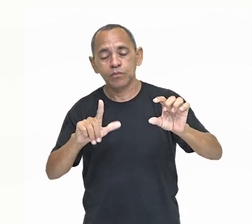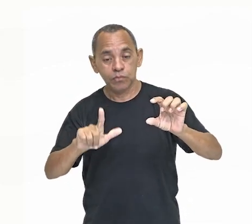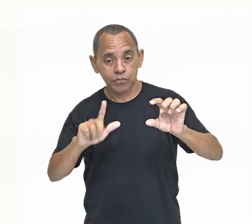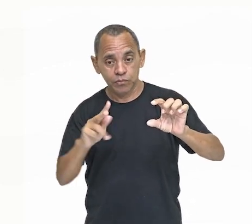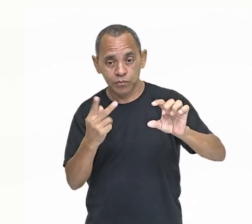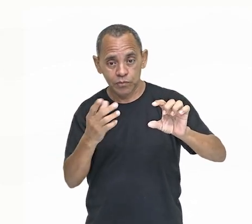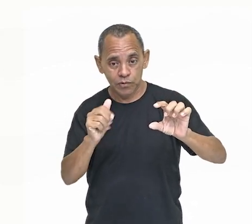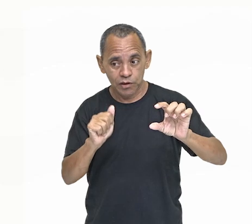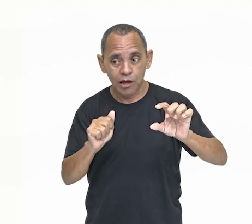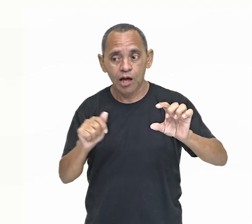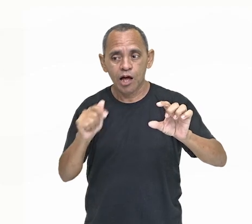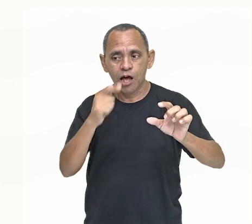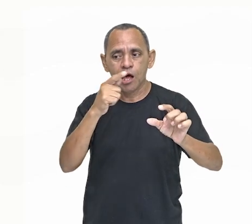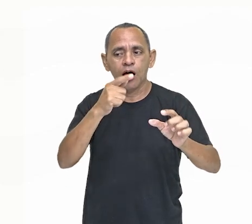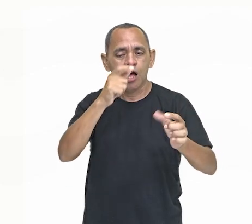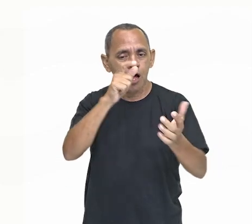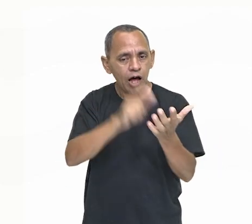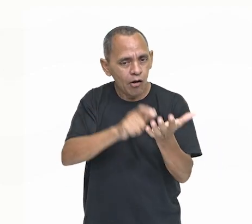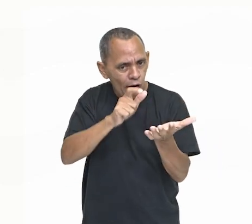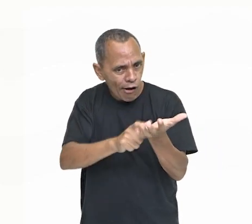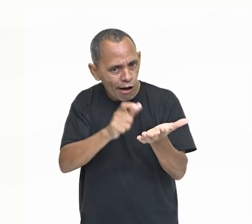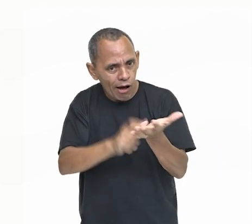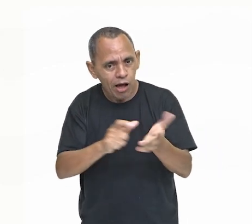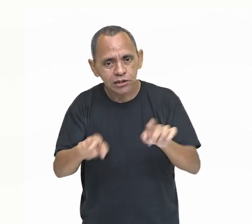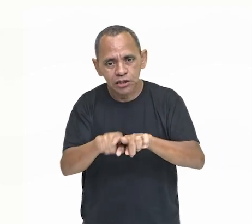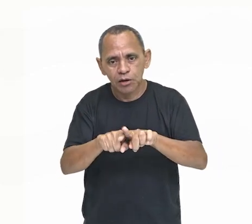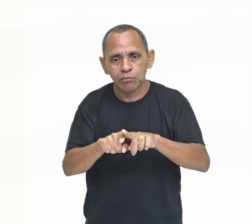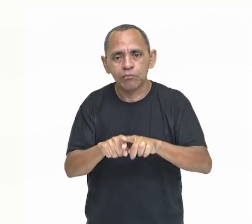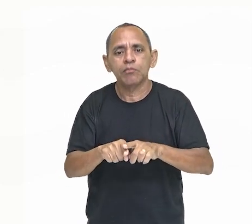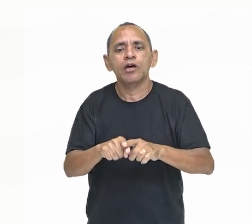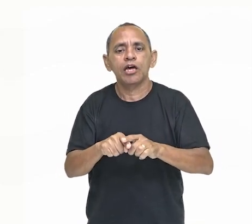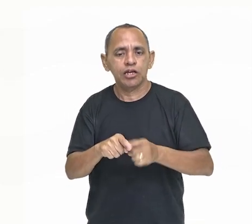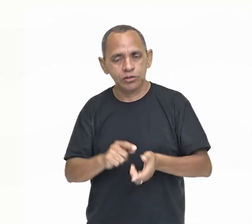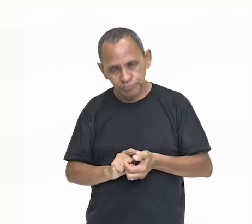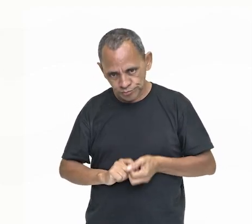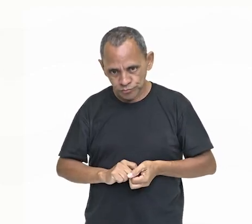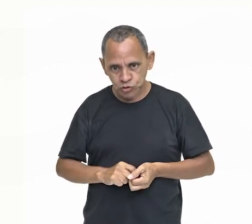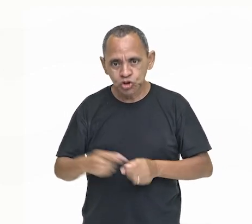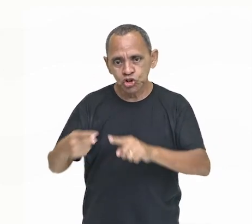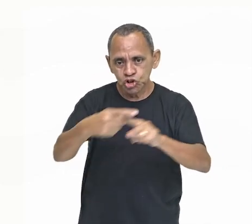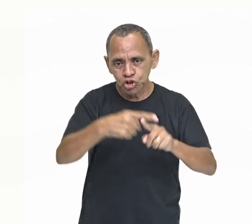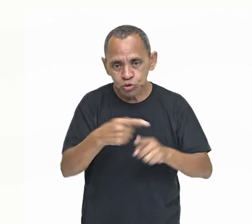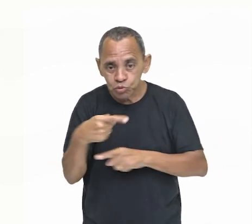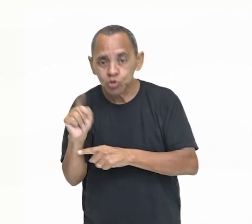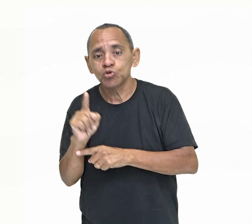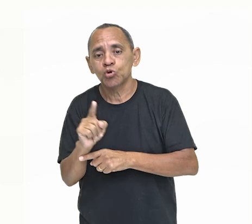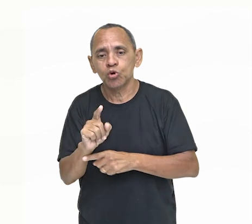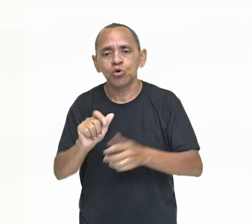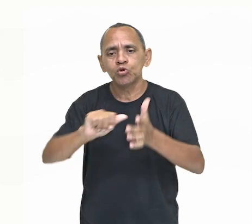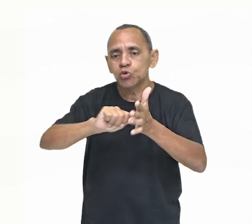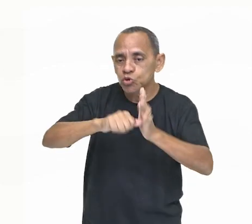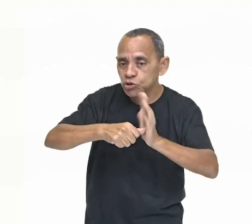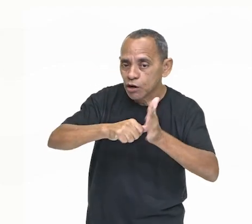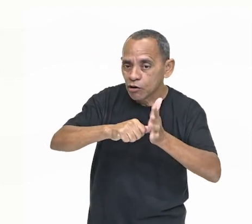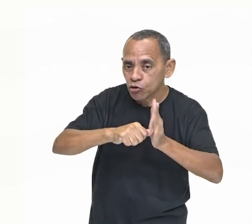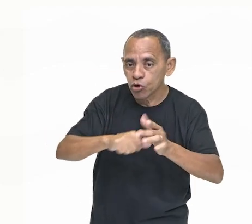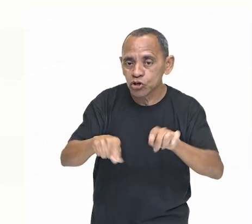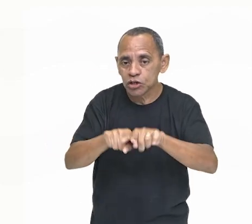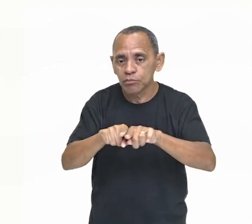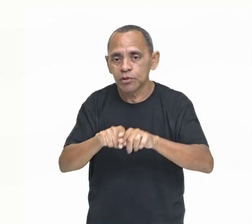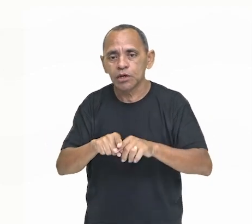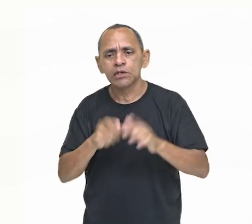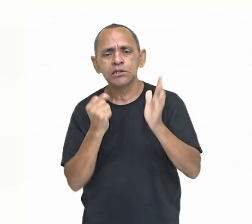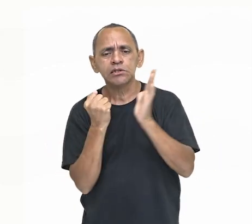baterias, tomadas, são exemplos de geradores. E você pode estar se perguntando qual é o